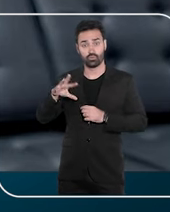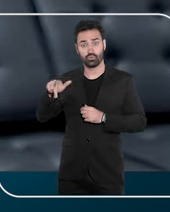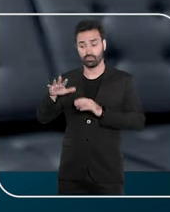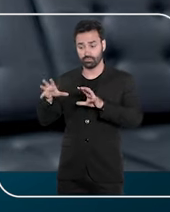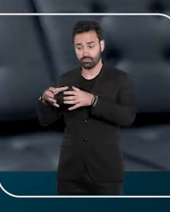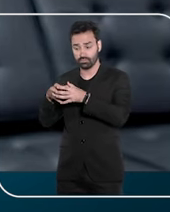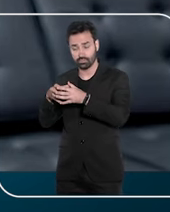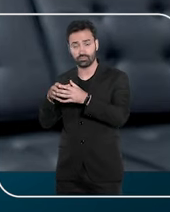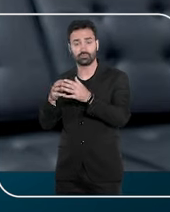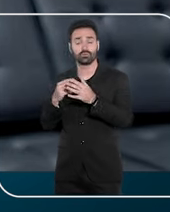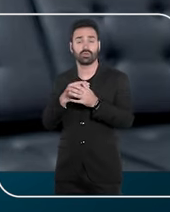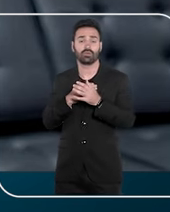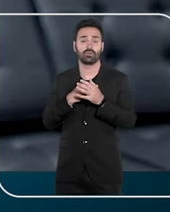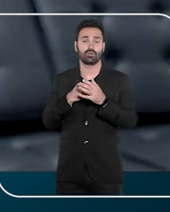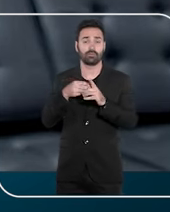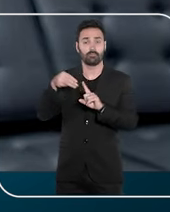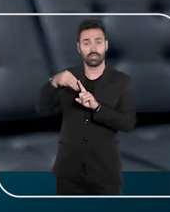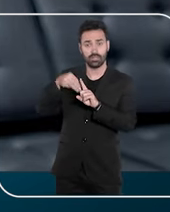um acórdão,